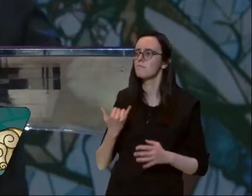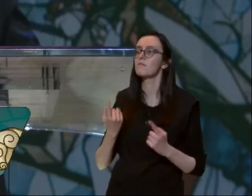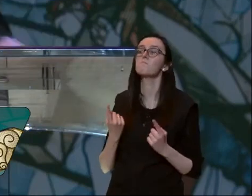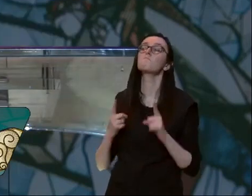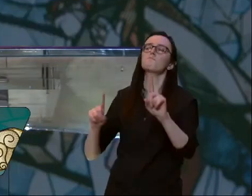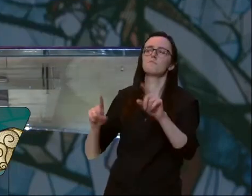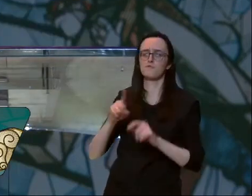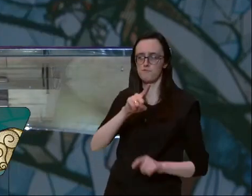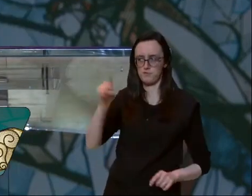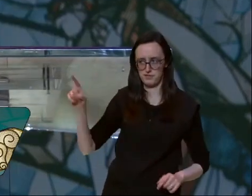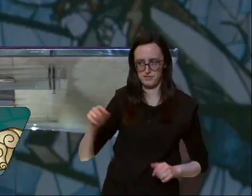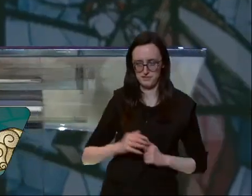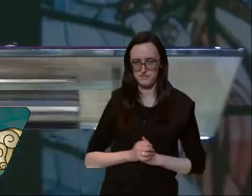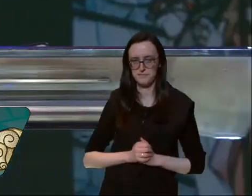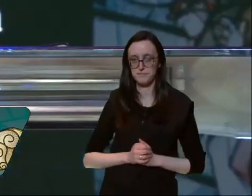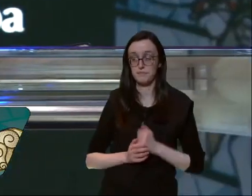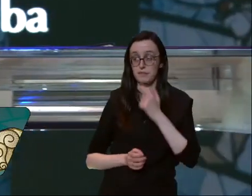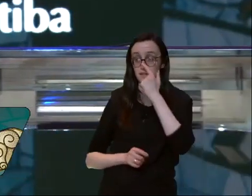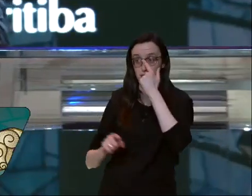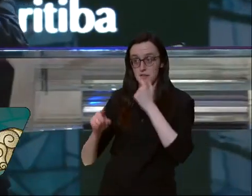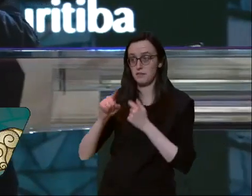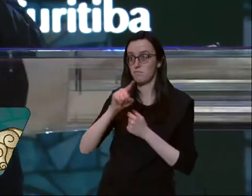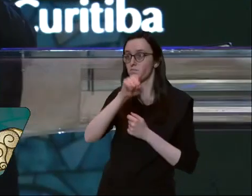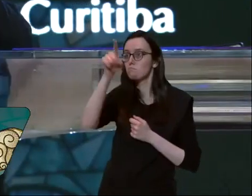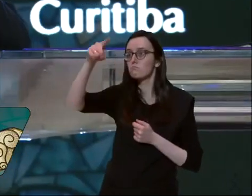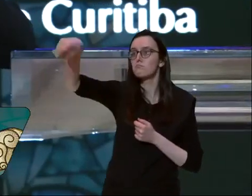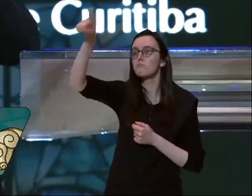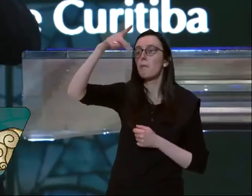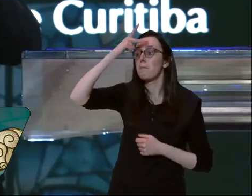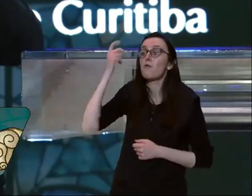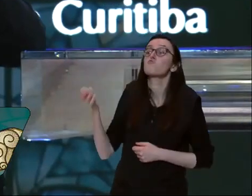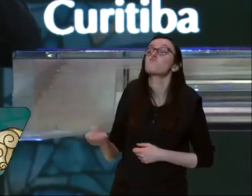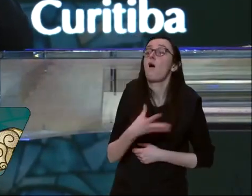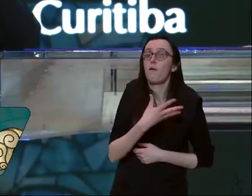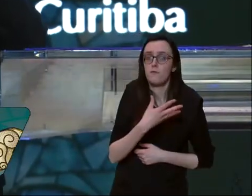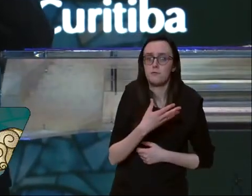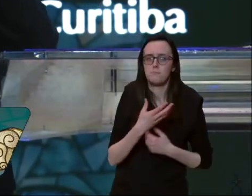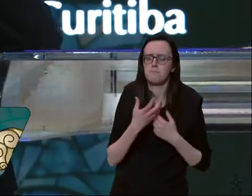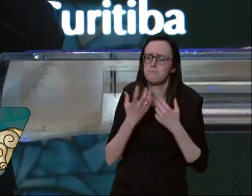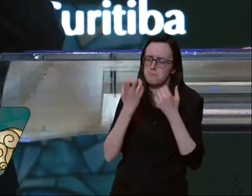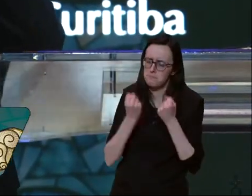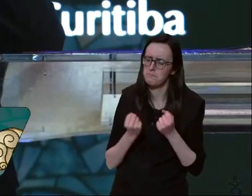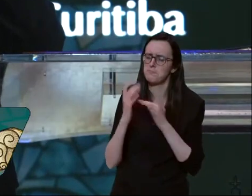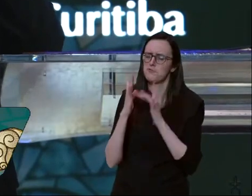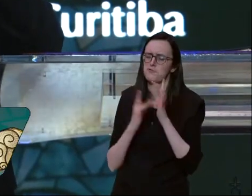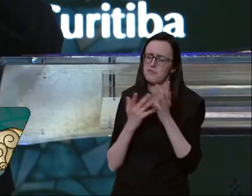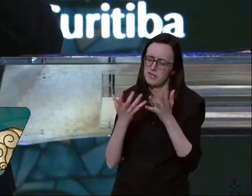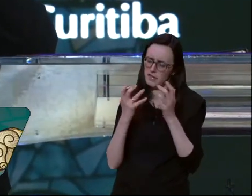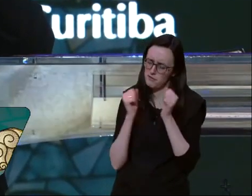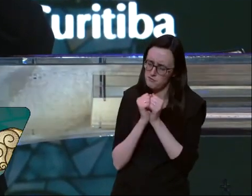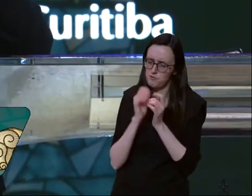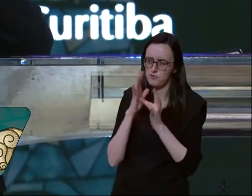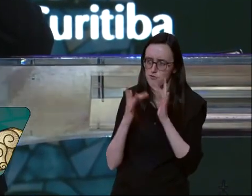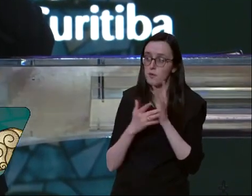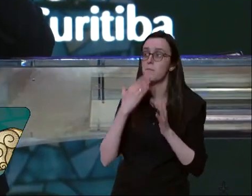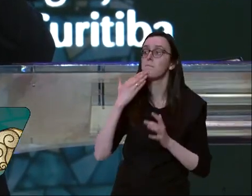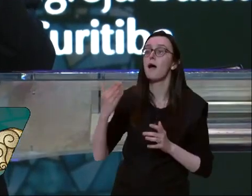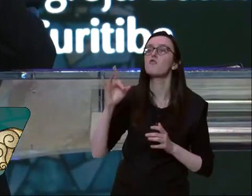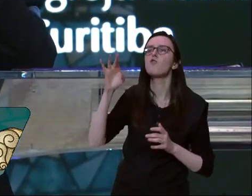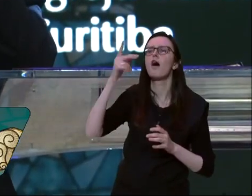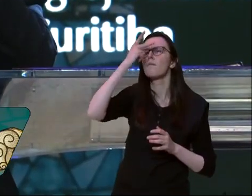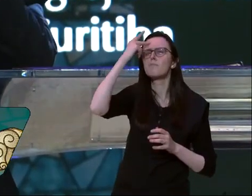a vocês. Se vocês querem mesmo um compromisso com Jesus, vem aqui à